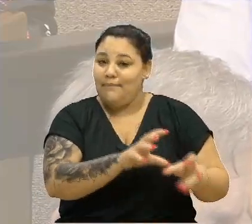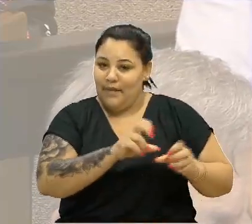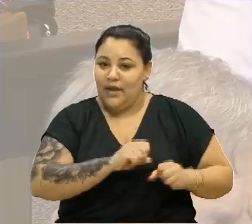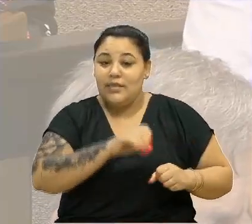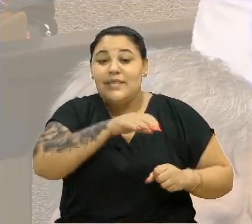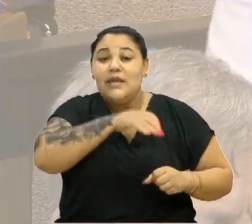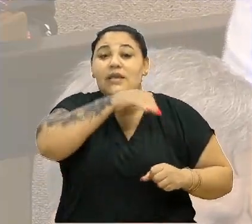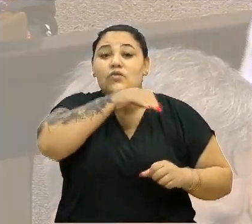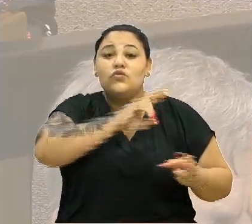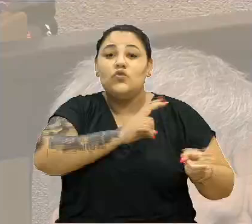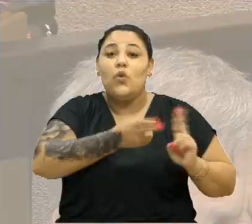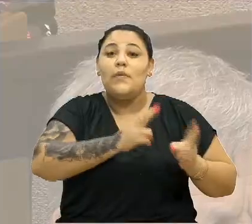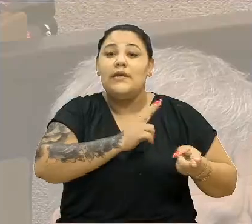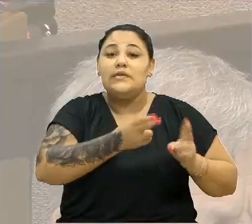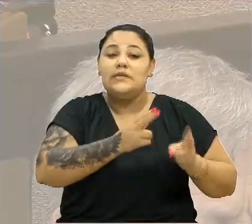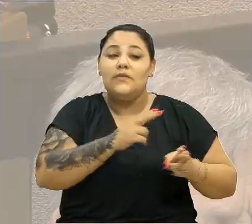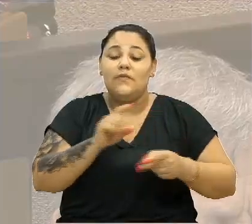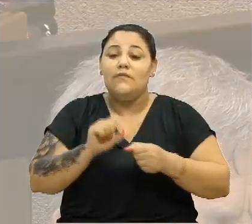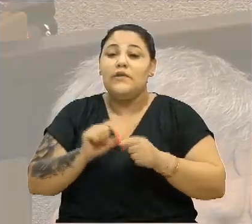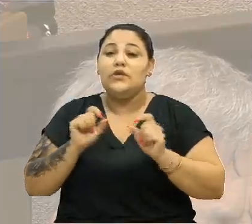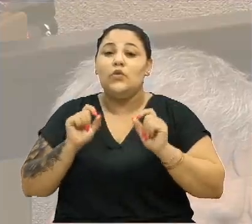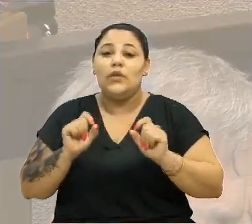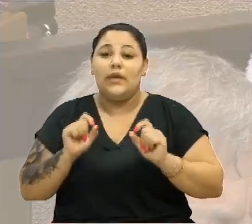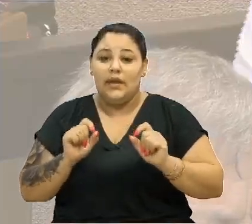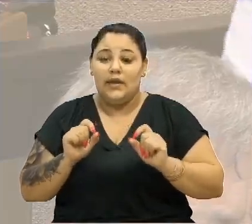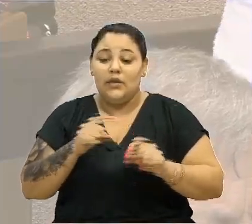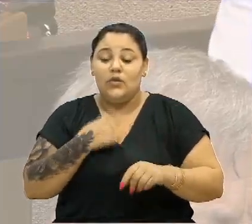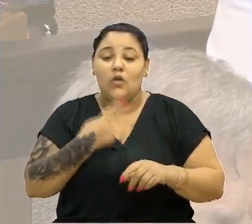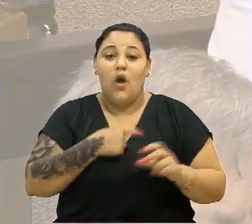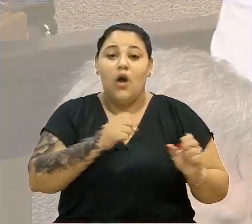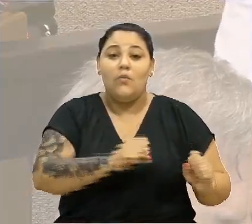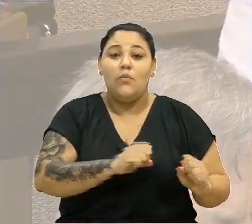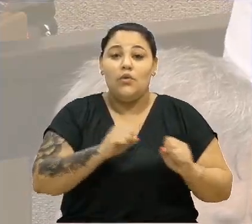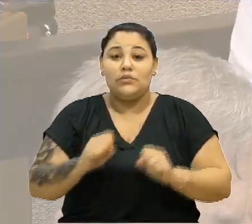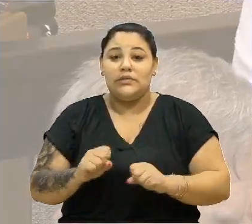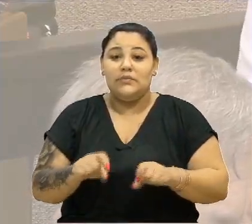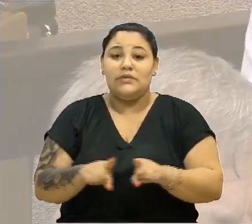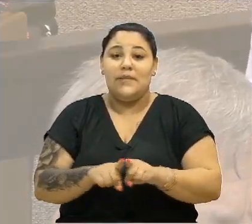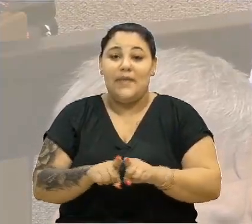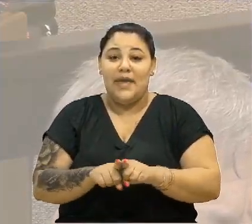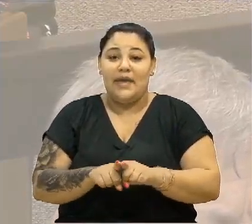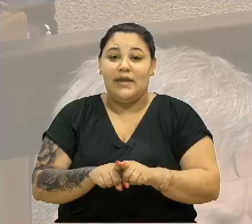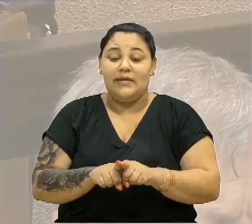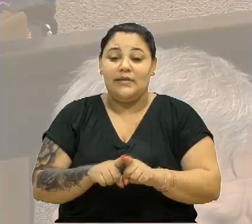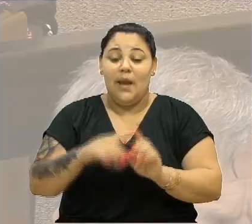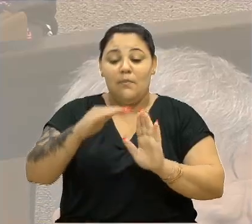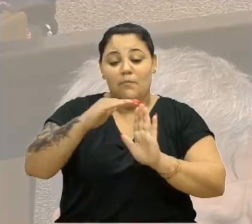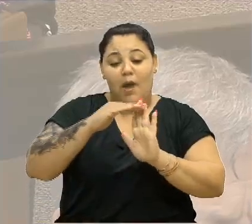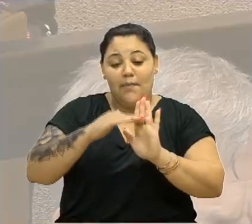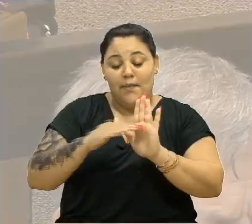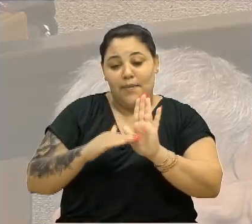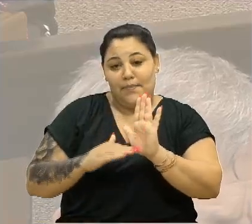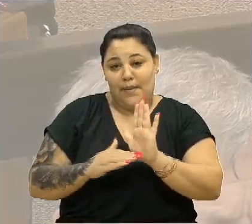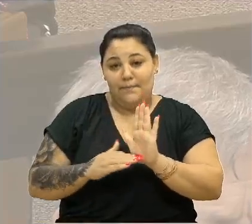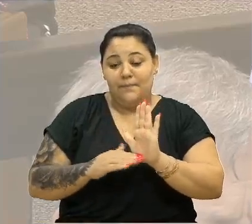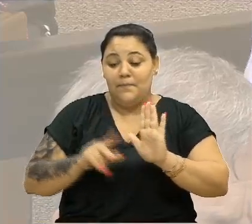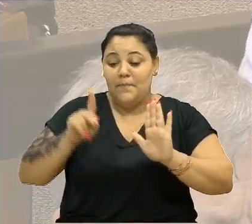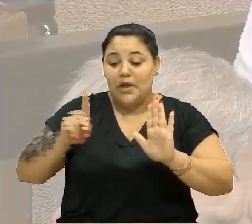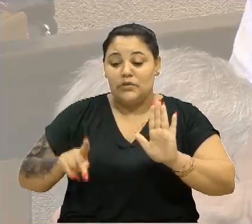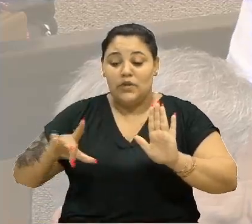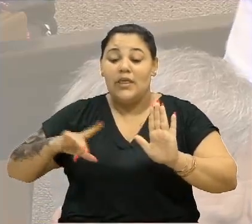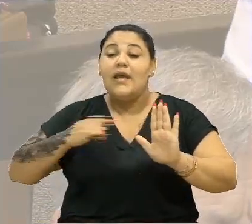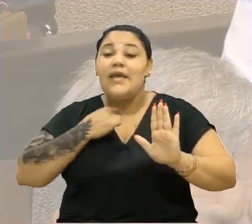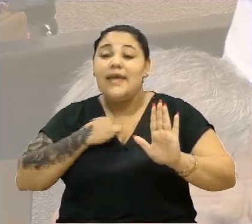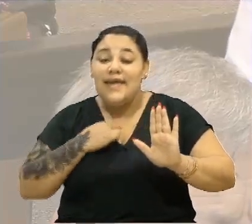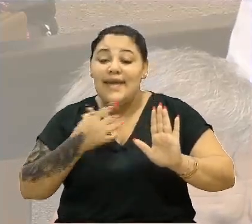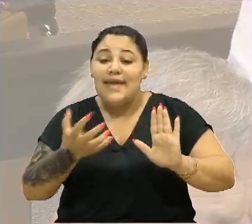urbanizados, fazendo com que nós possamos também, na lista de pessoas que têm o desejo de